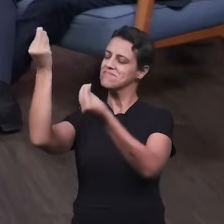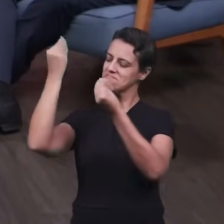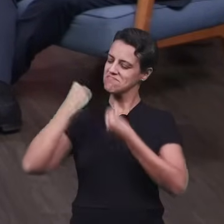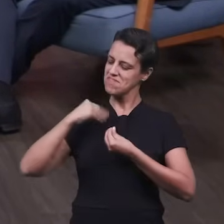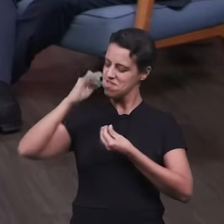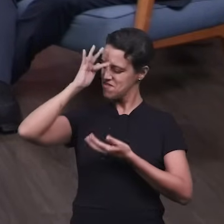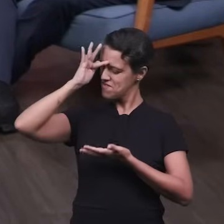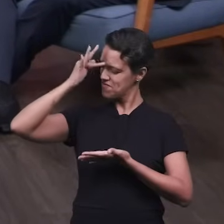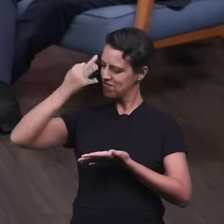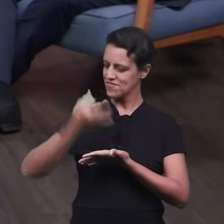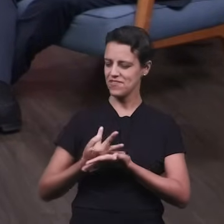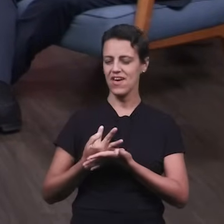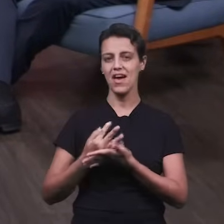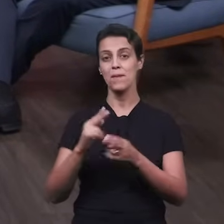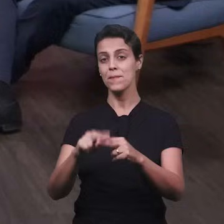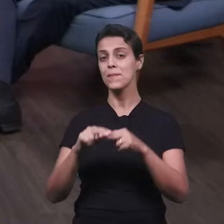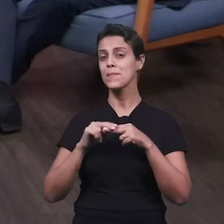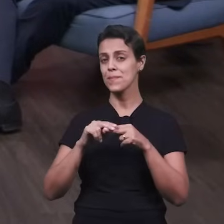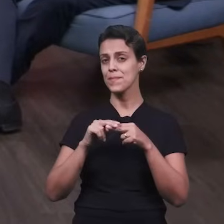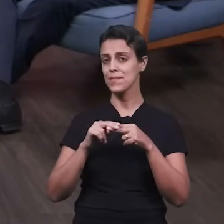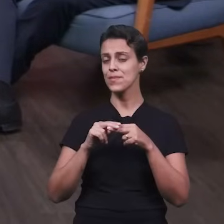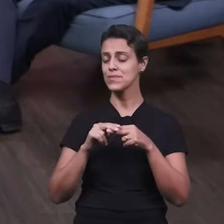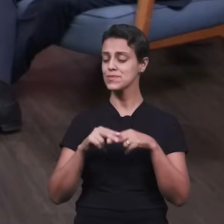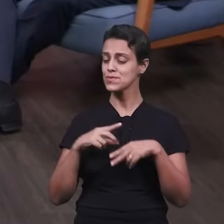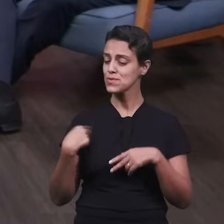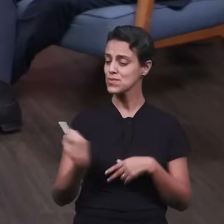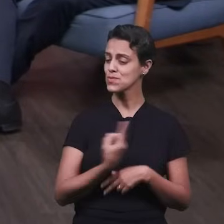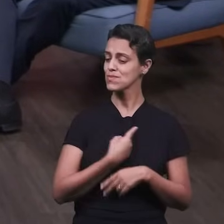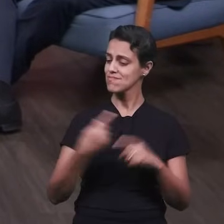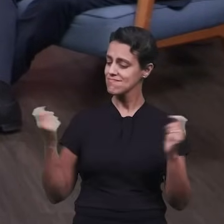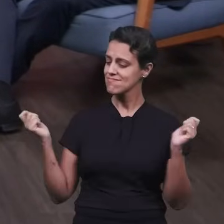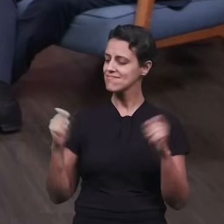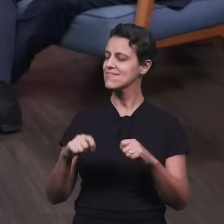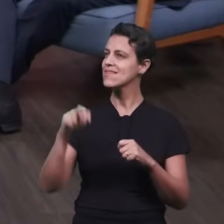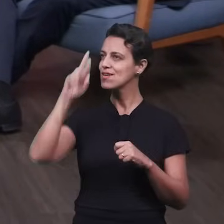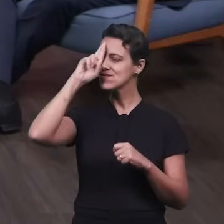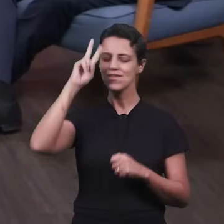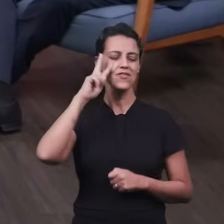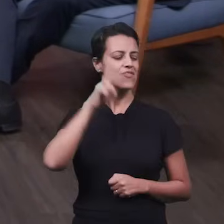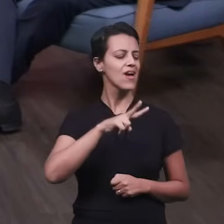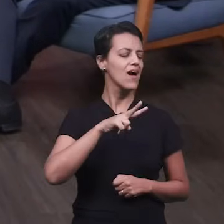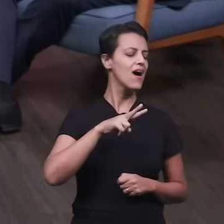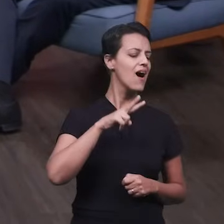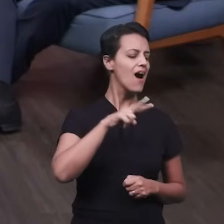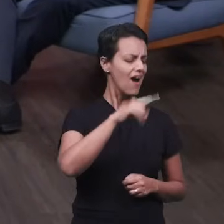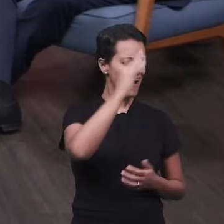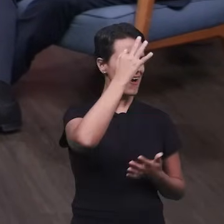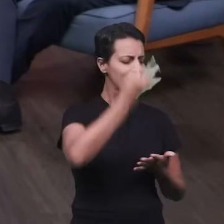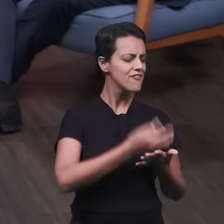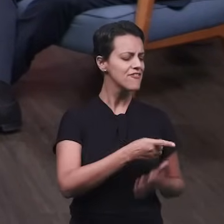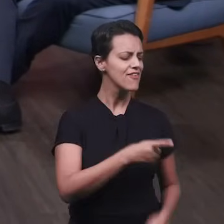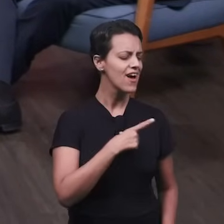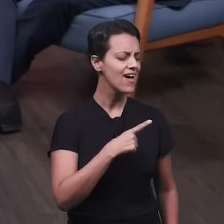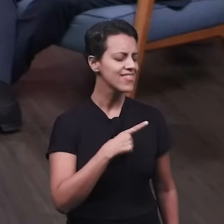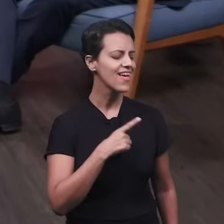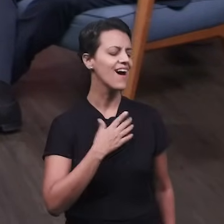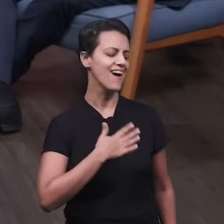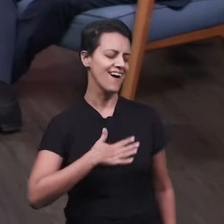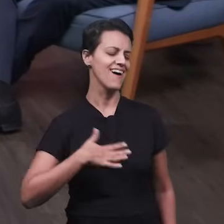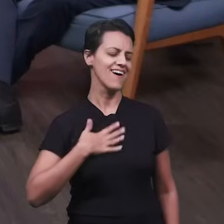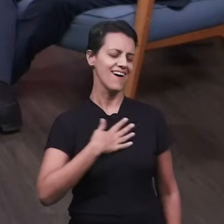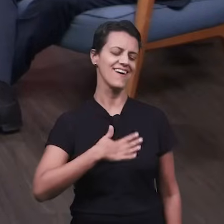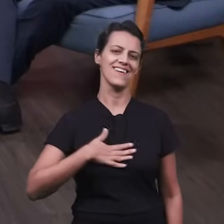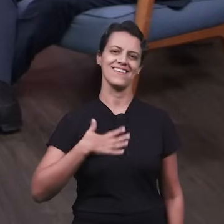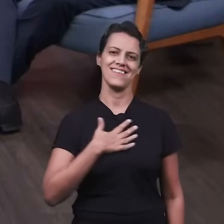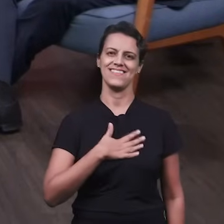elemento eterno, que é a fé, e que nos permitiu nos tornar agradáveis a Deus. Glória a Deus. Luiz,